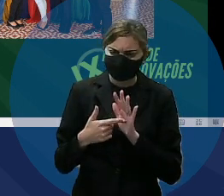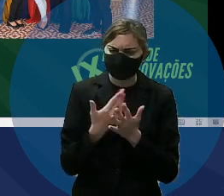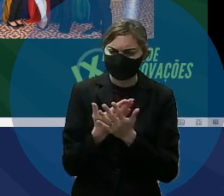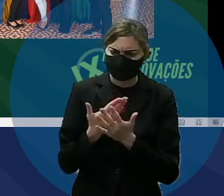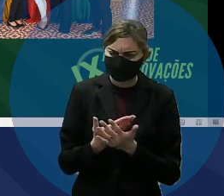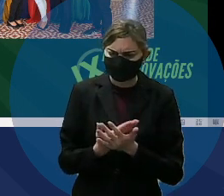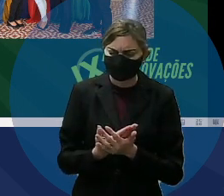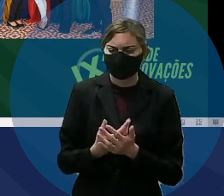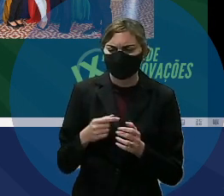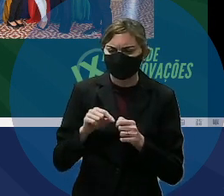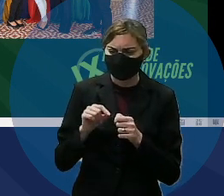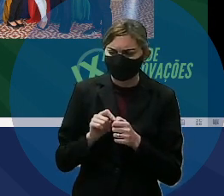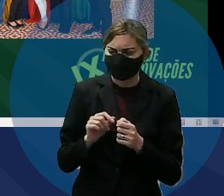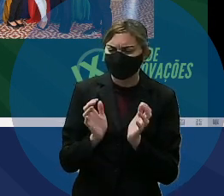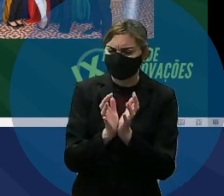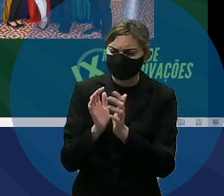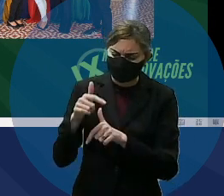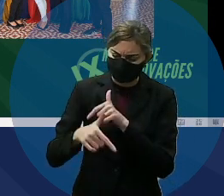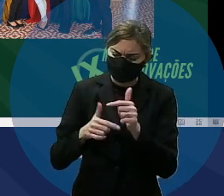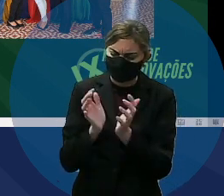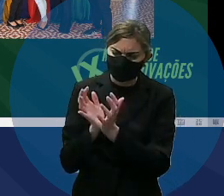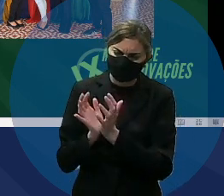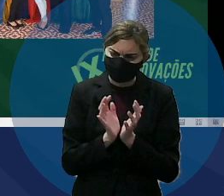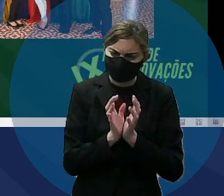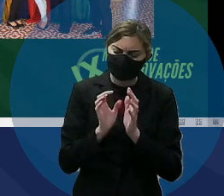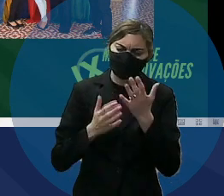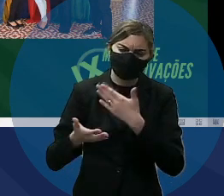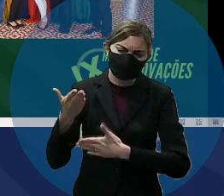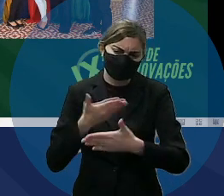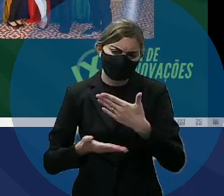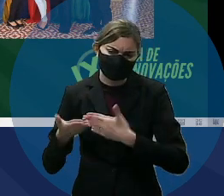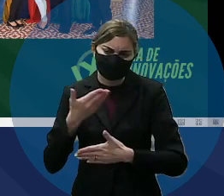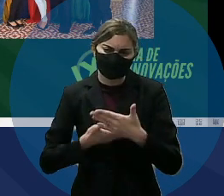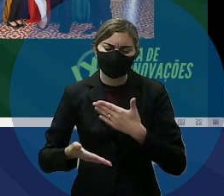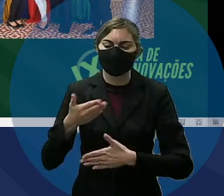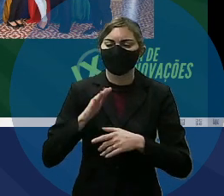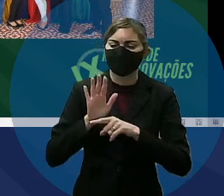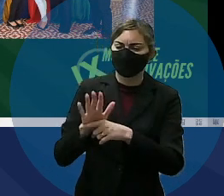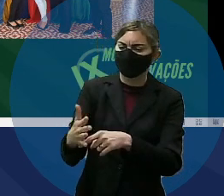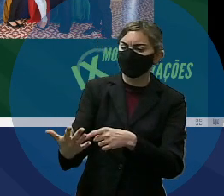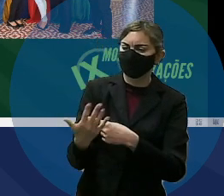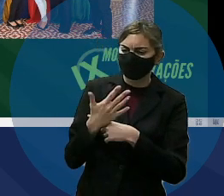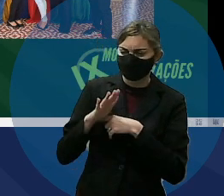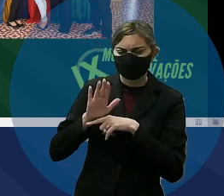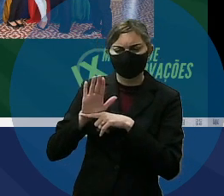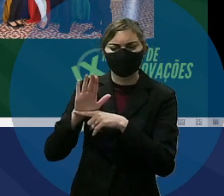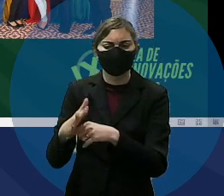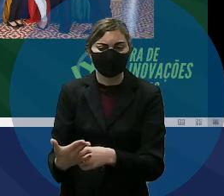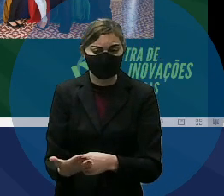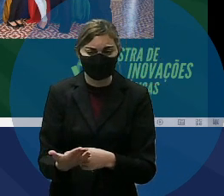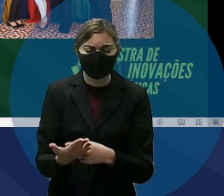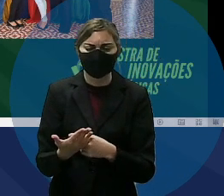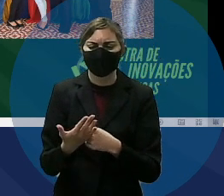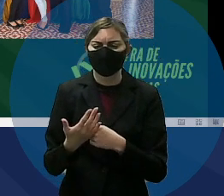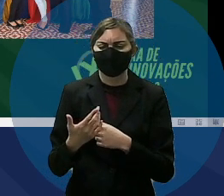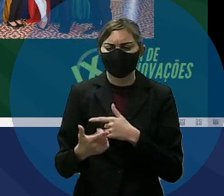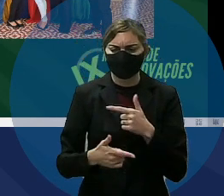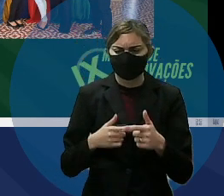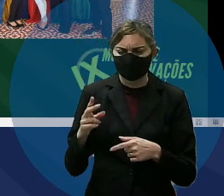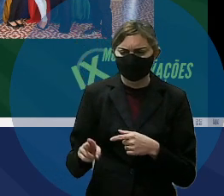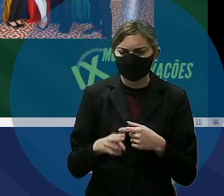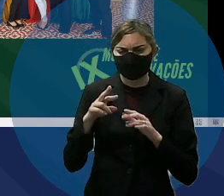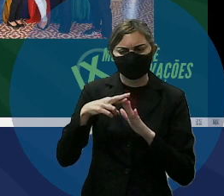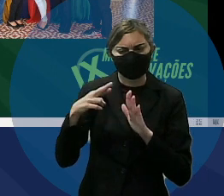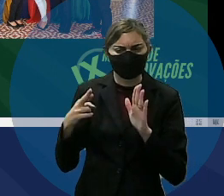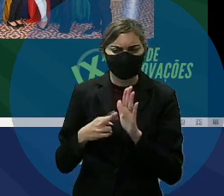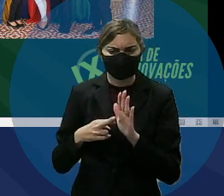do trabalho em equipe, a socialização, eles se ajudam mutuamente, tem a questão do uso das regras,